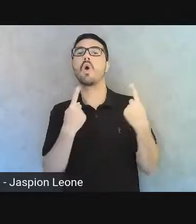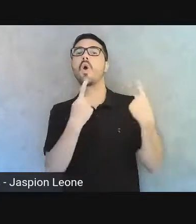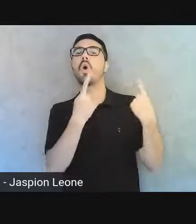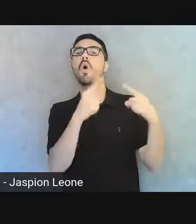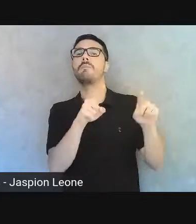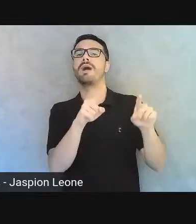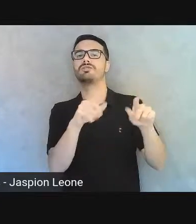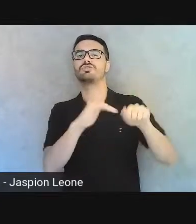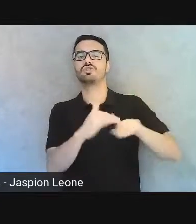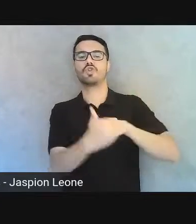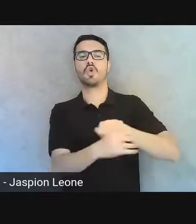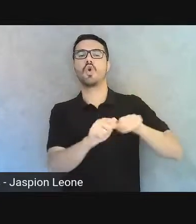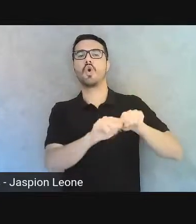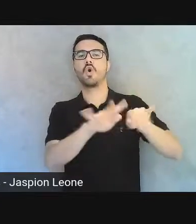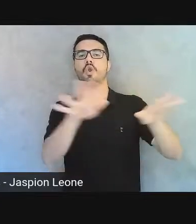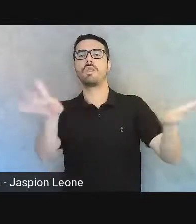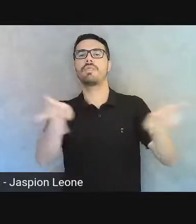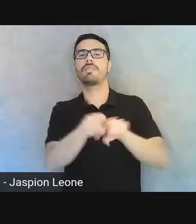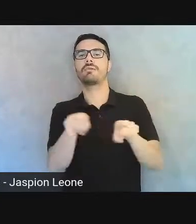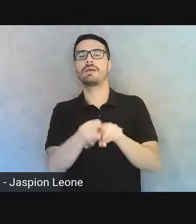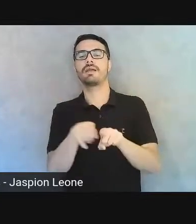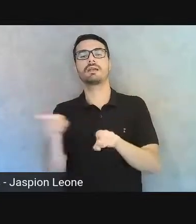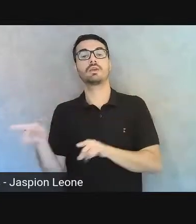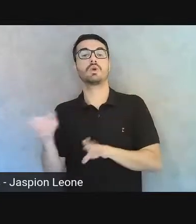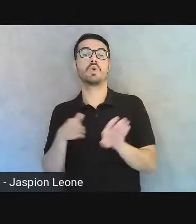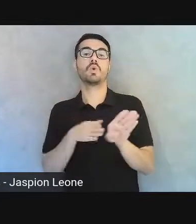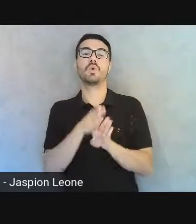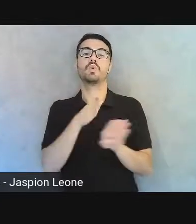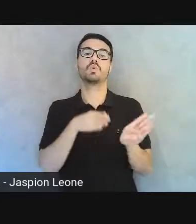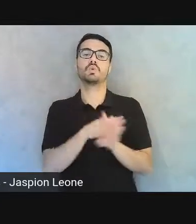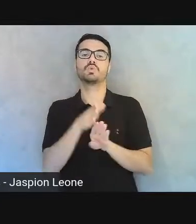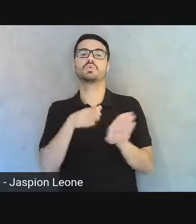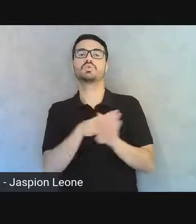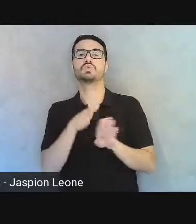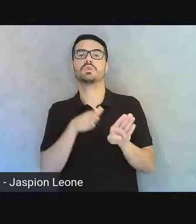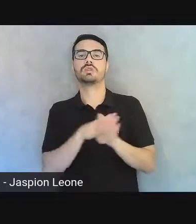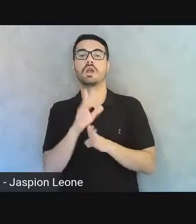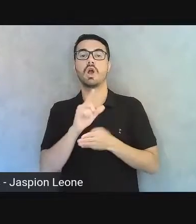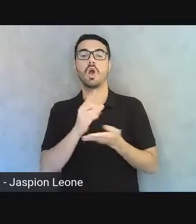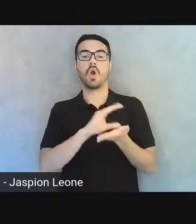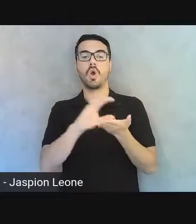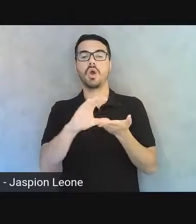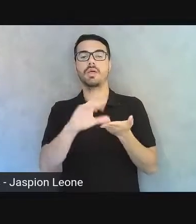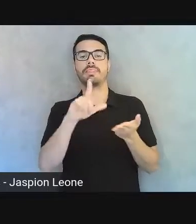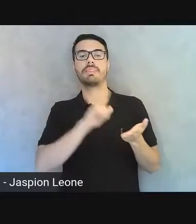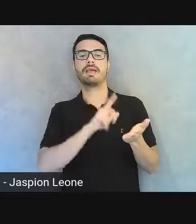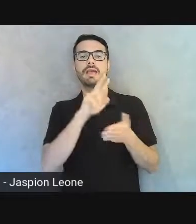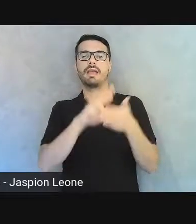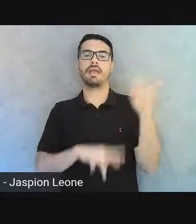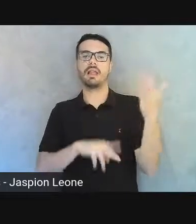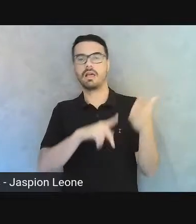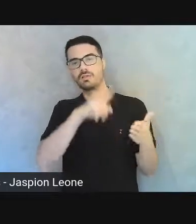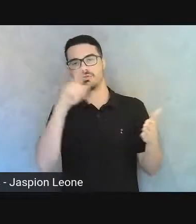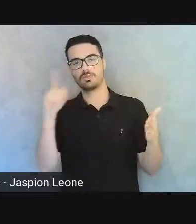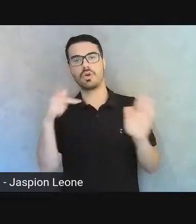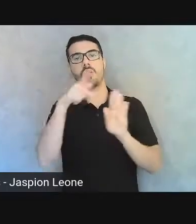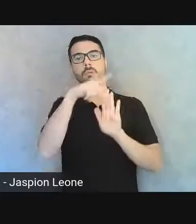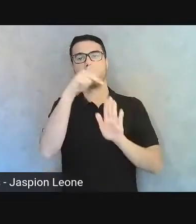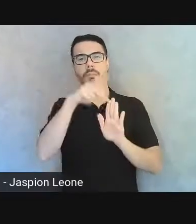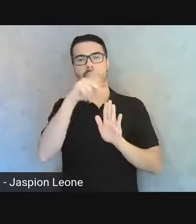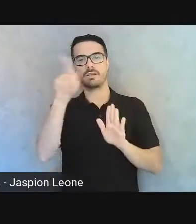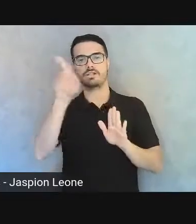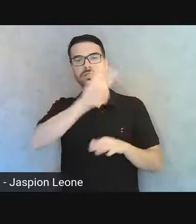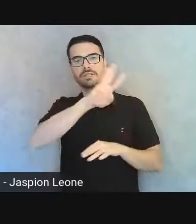pandemia. A própria consultoria de orçamento da Câmara tem relatórios disponíveis na página da Câmara dos Deputados